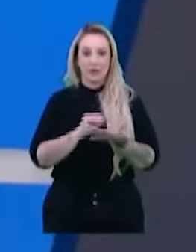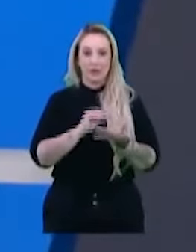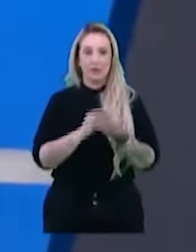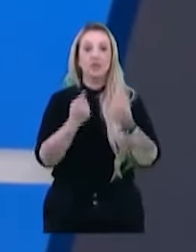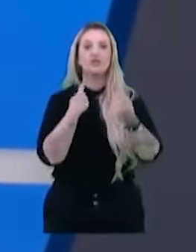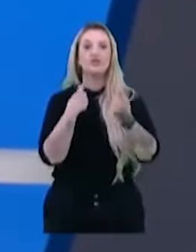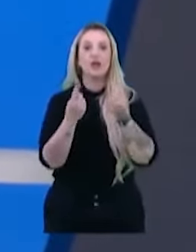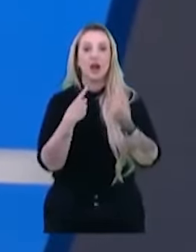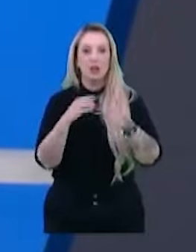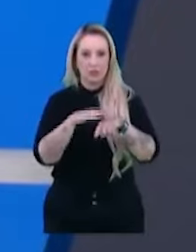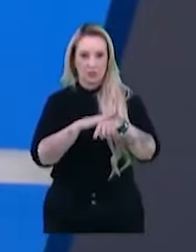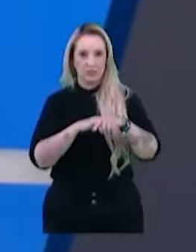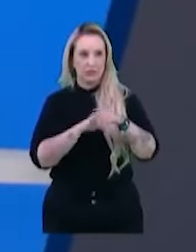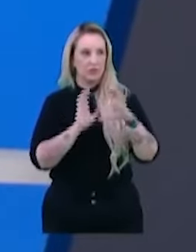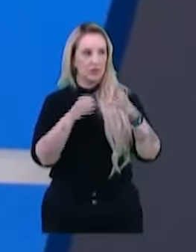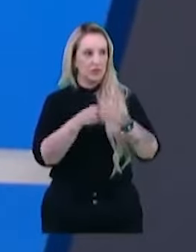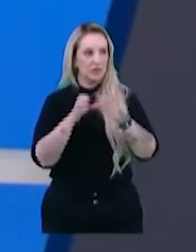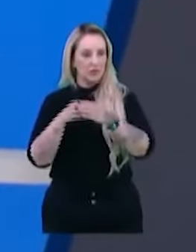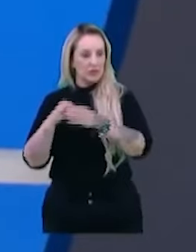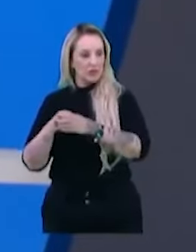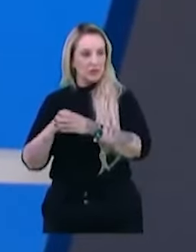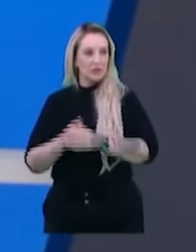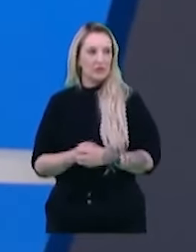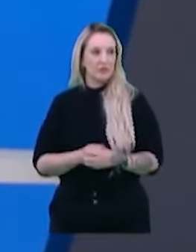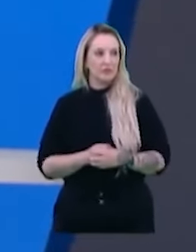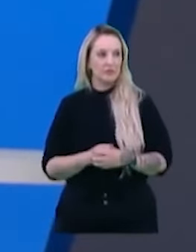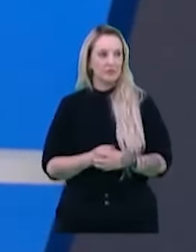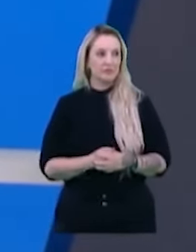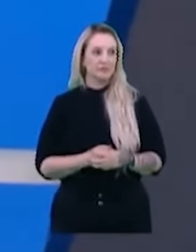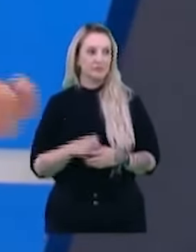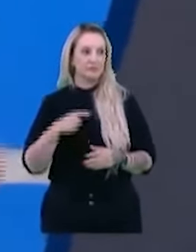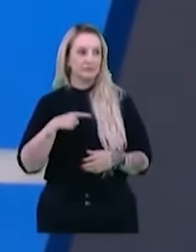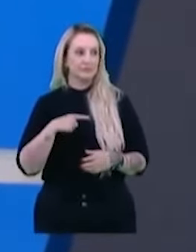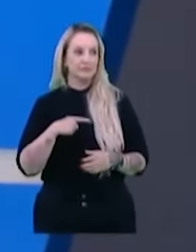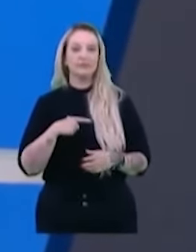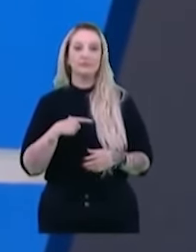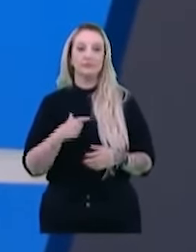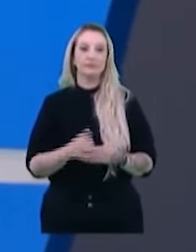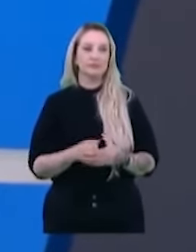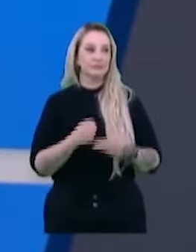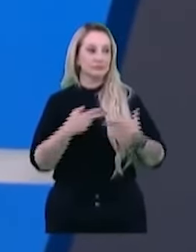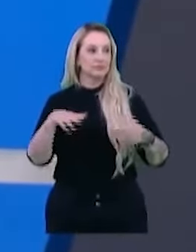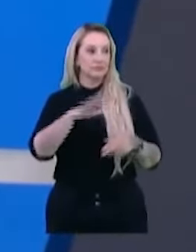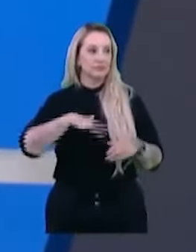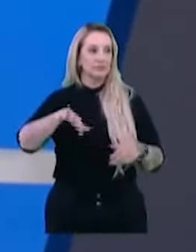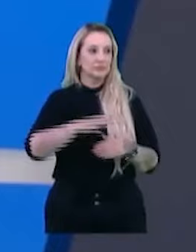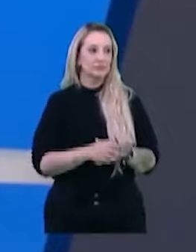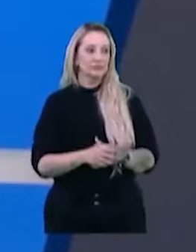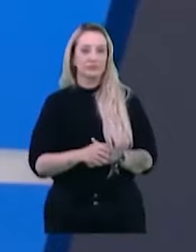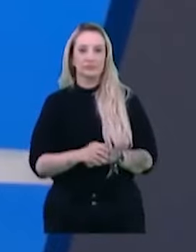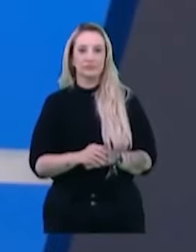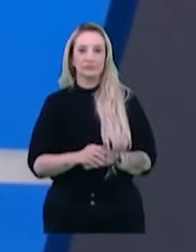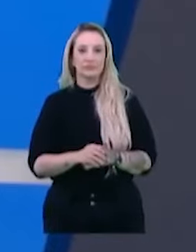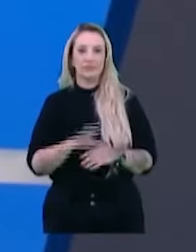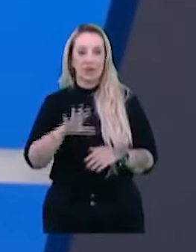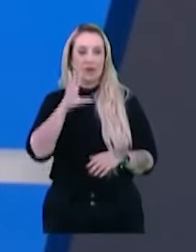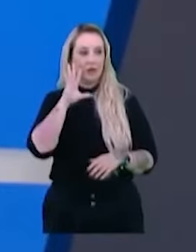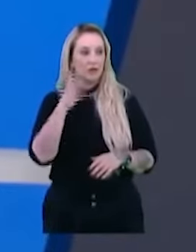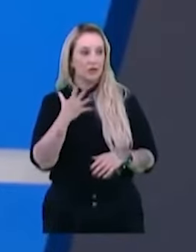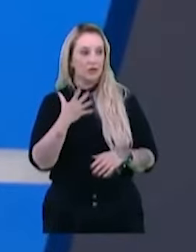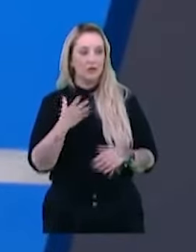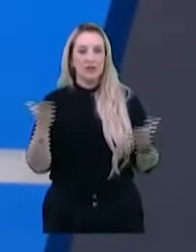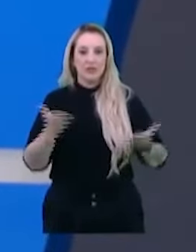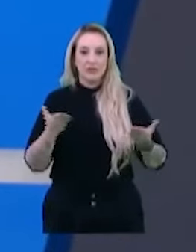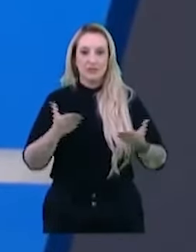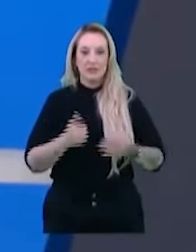de diálogo com esse segmento, né, a extrema-direita ocupou esse espaço. Isso aconteceu agora,